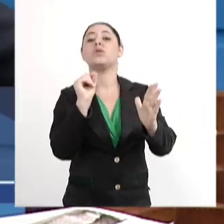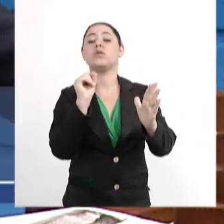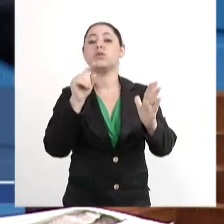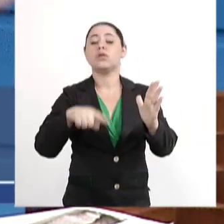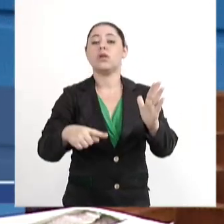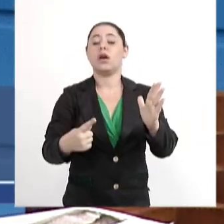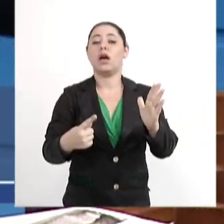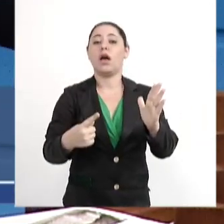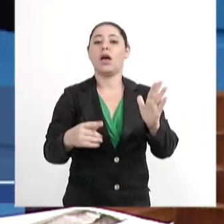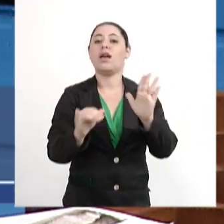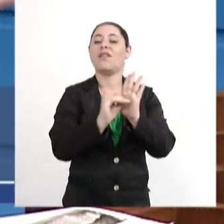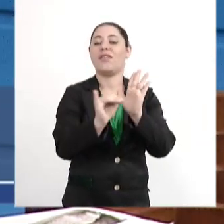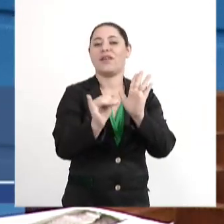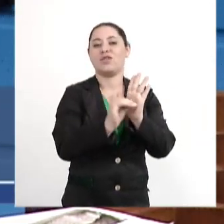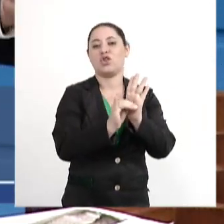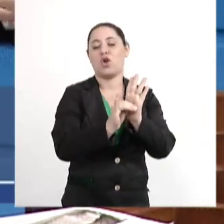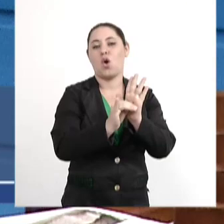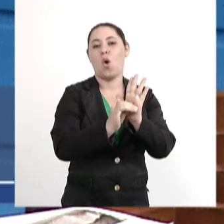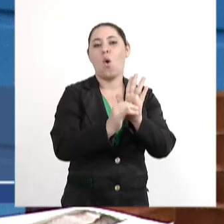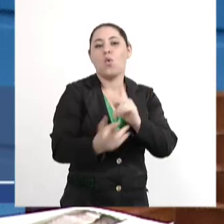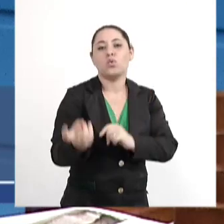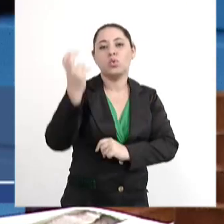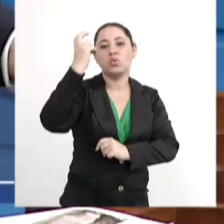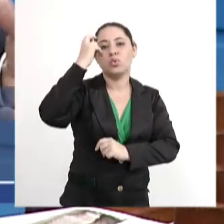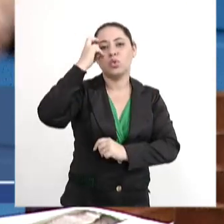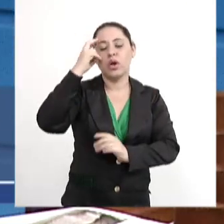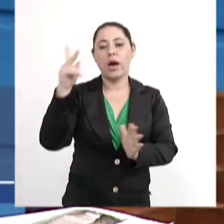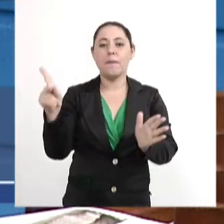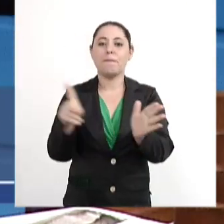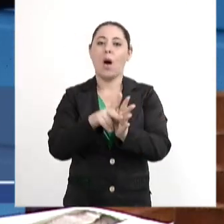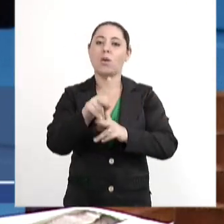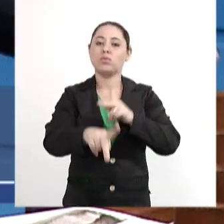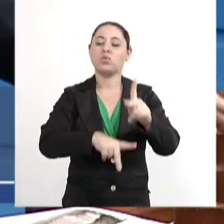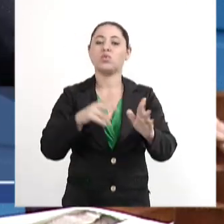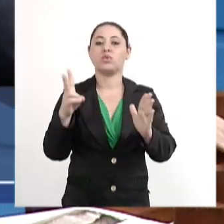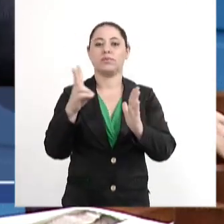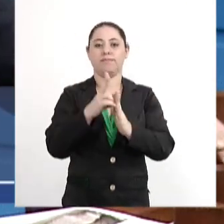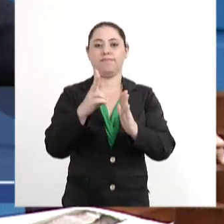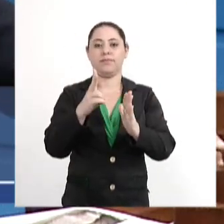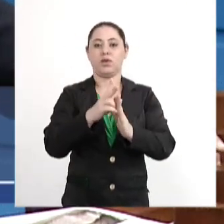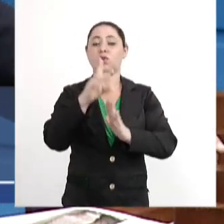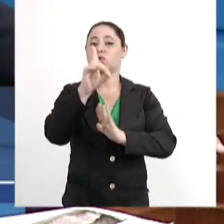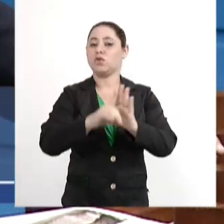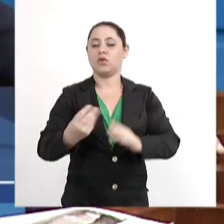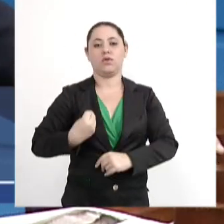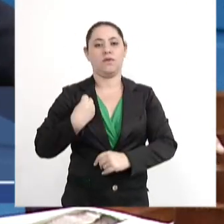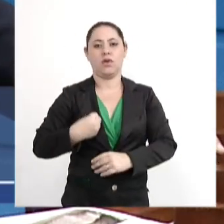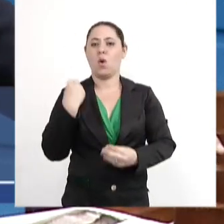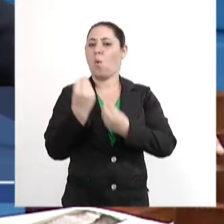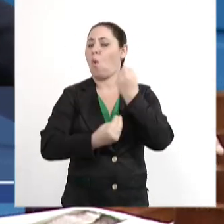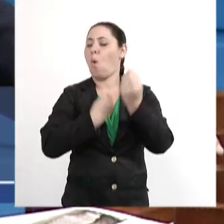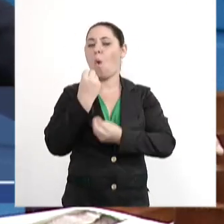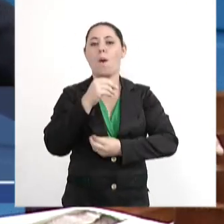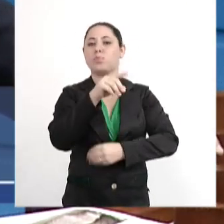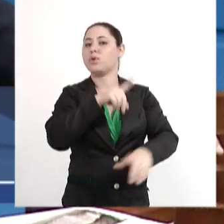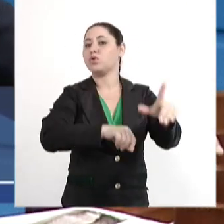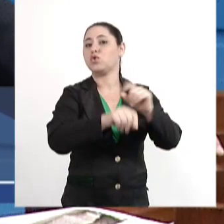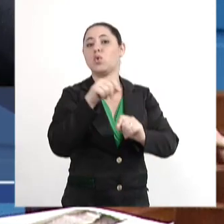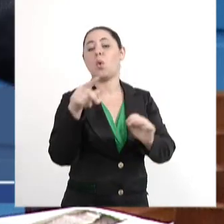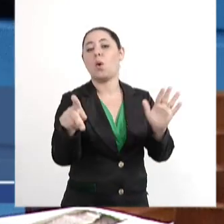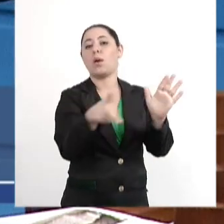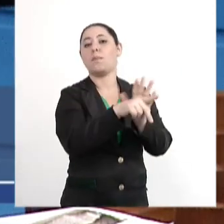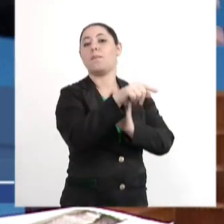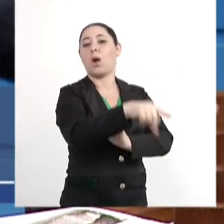a identidade, a cultura dos povos indígenas, o direito de viverem de acordo com a